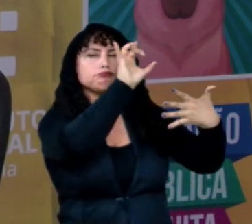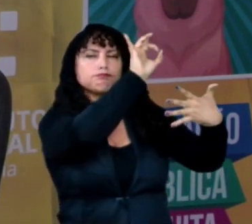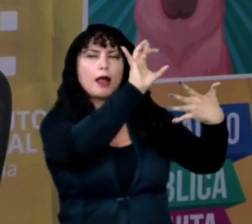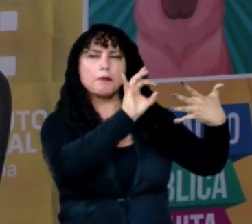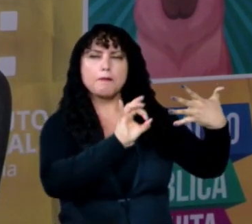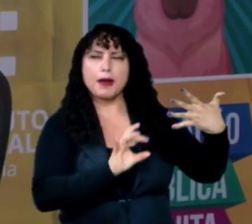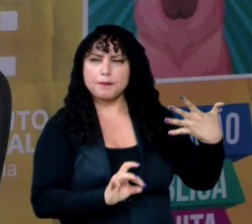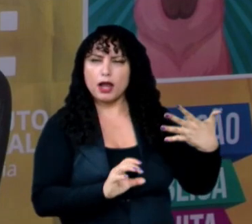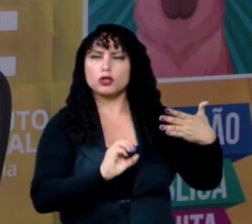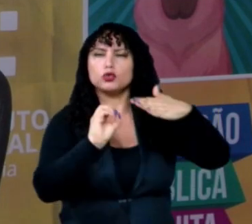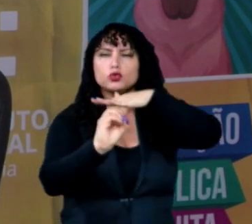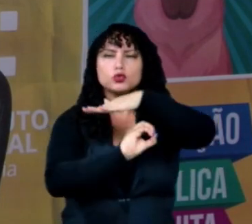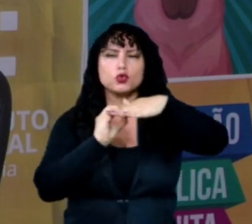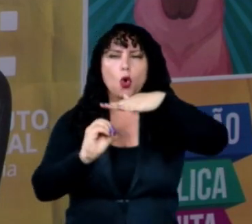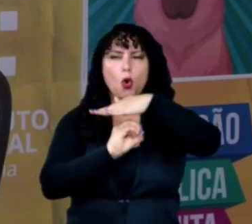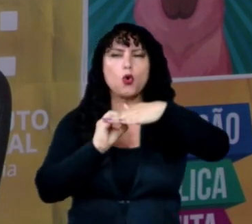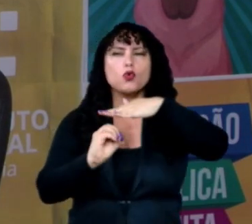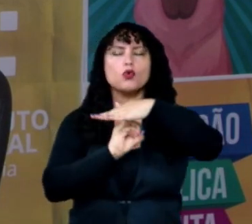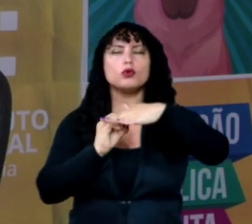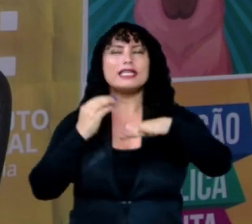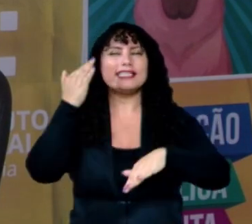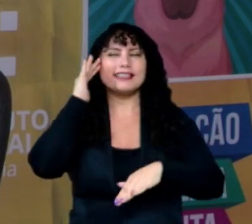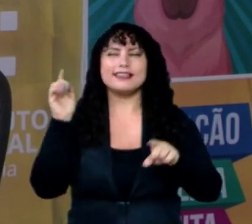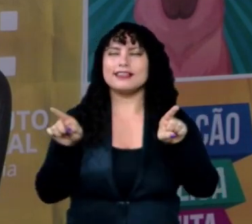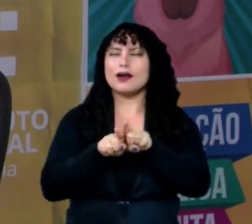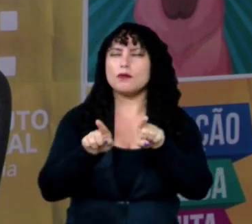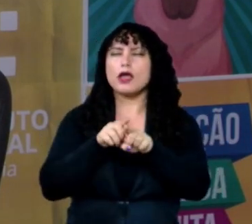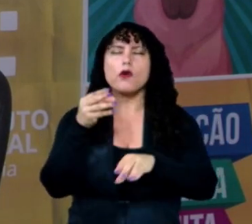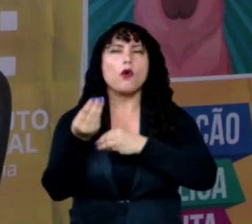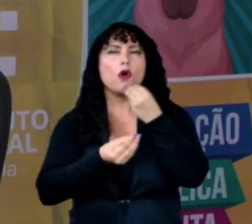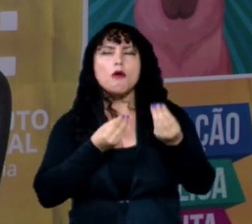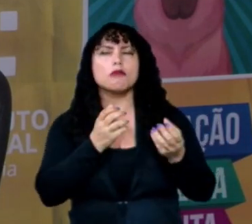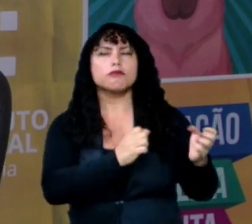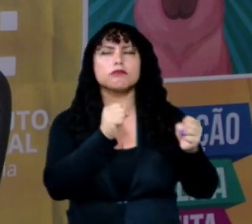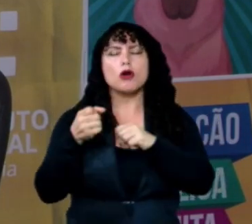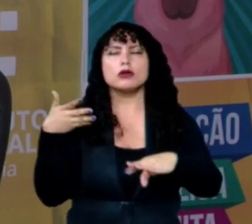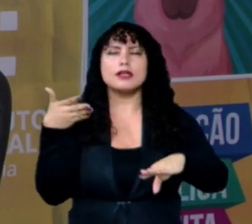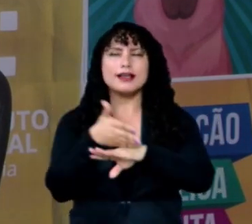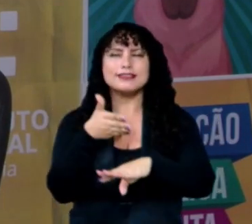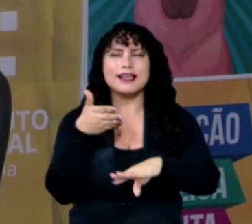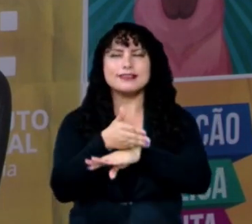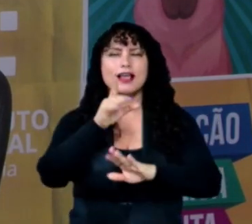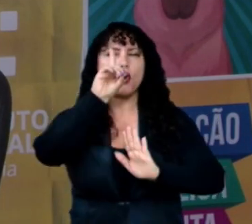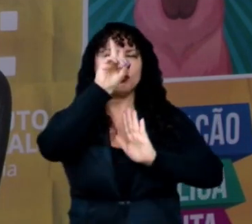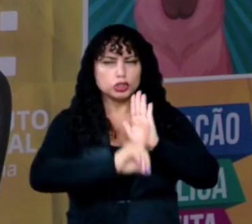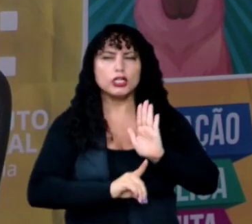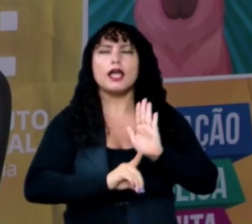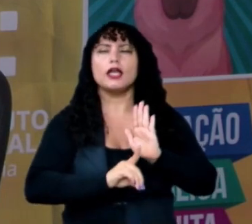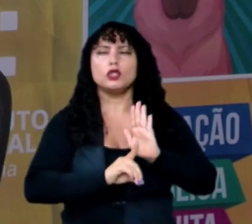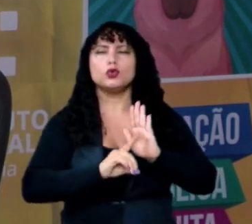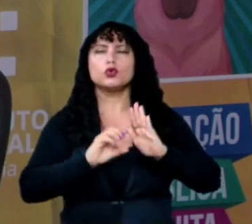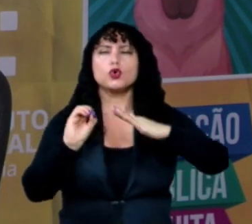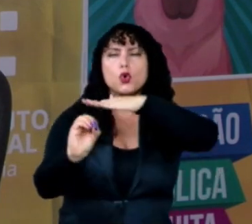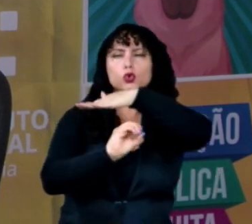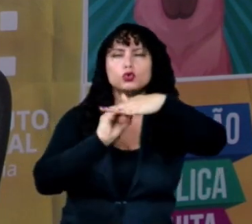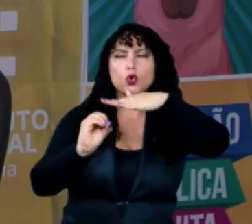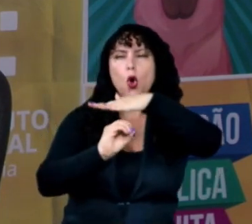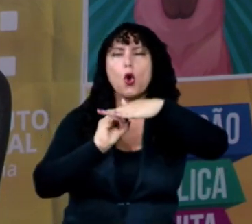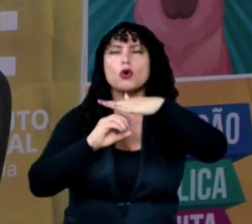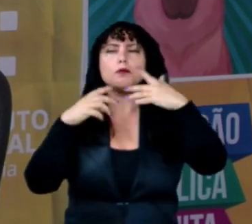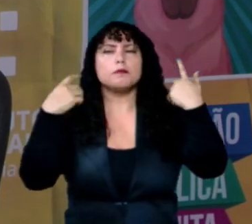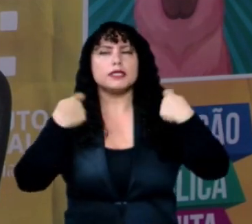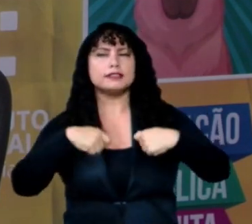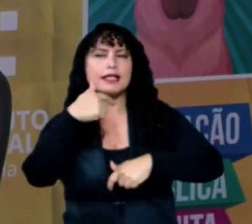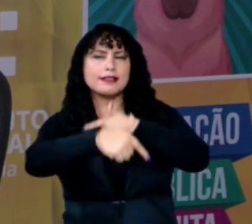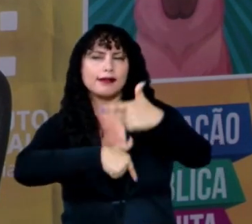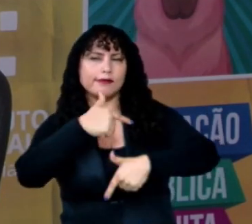dos órgãos públicos e entender também como é que ele pode acessar os direitos que esses órgãos públicos têm que executar.